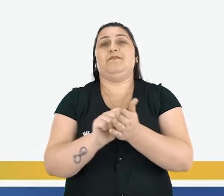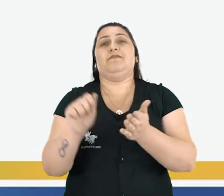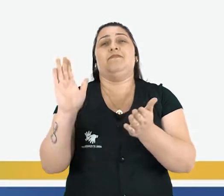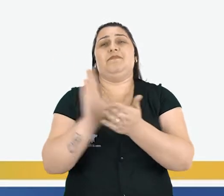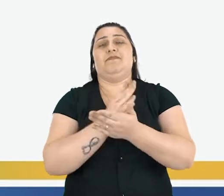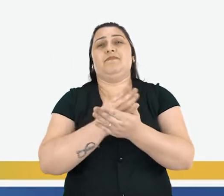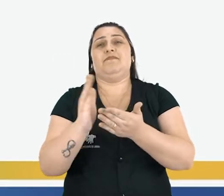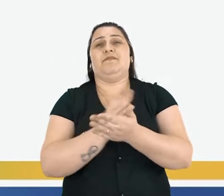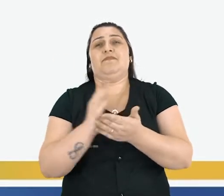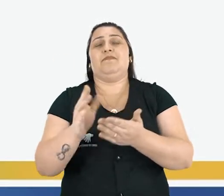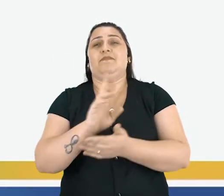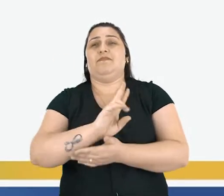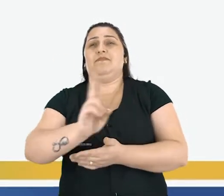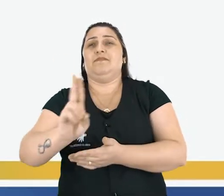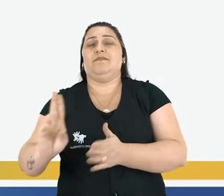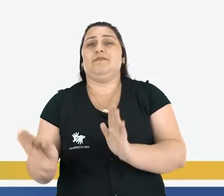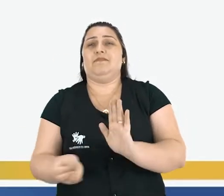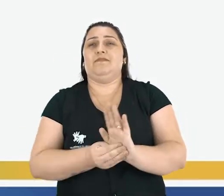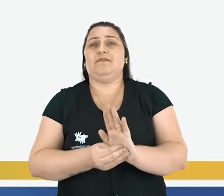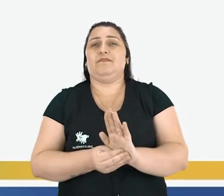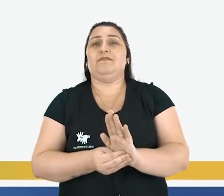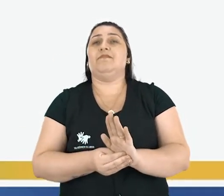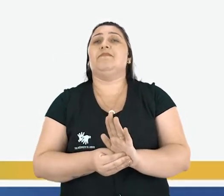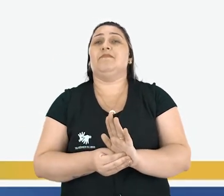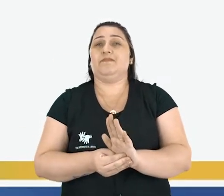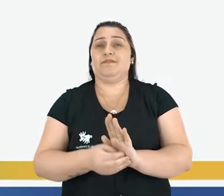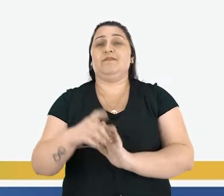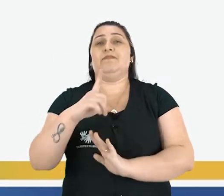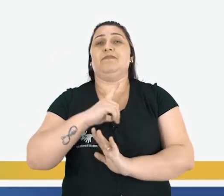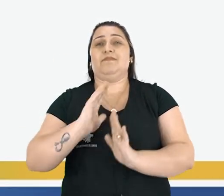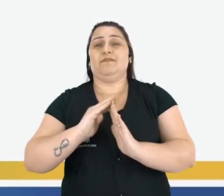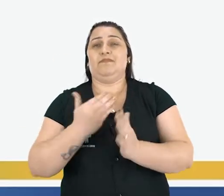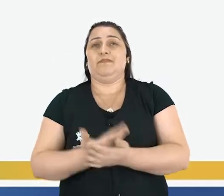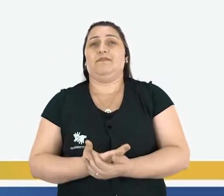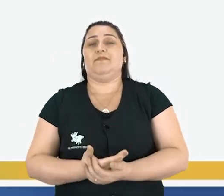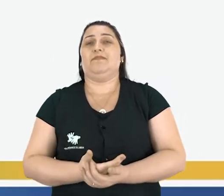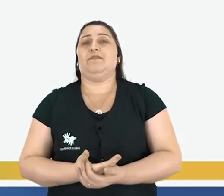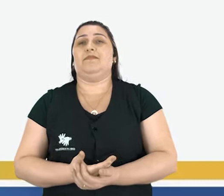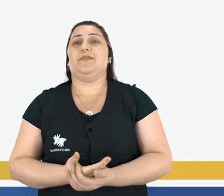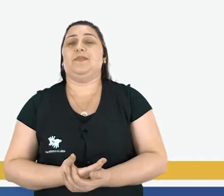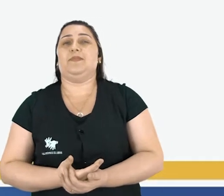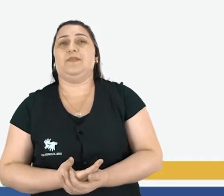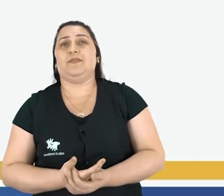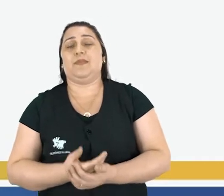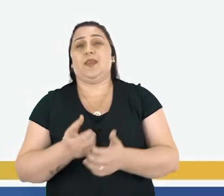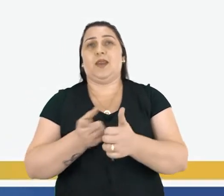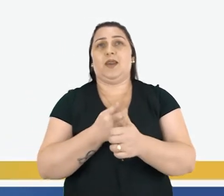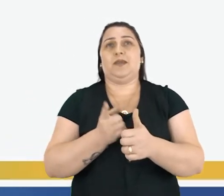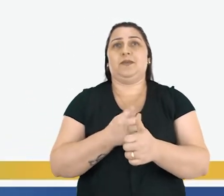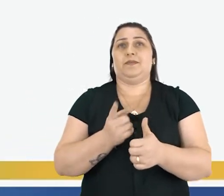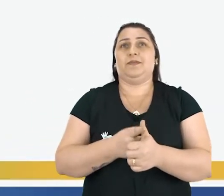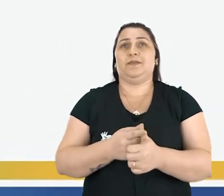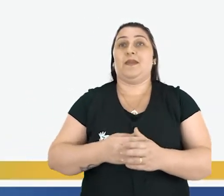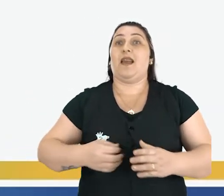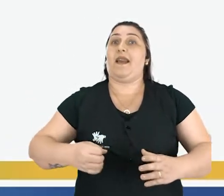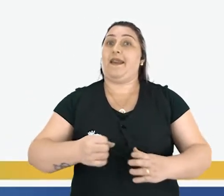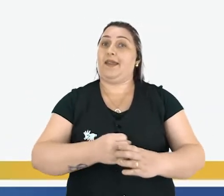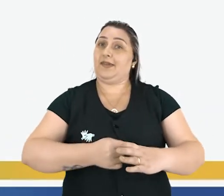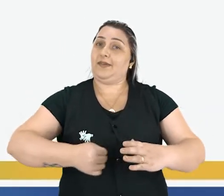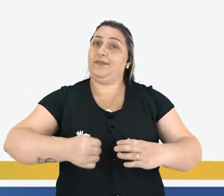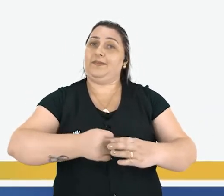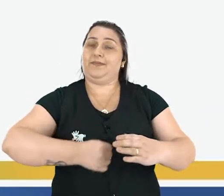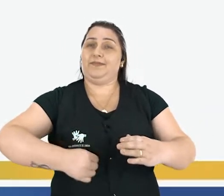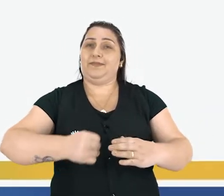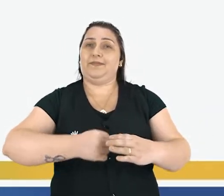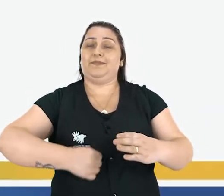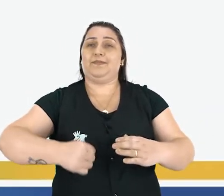inscrever alguns desses nomes que geralmente têm na escola vamos escrever o primeiro a